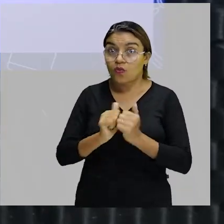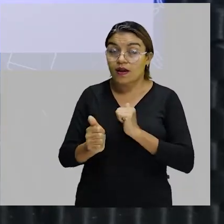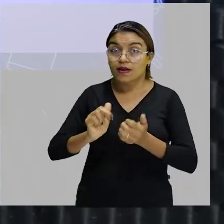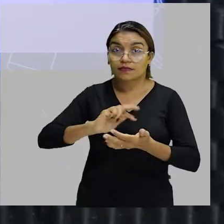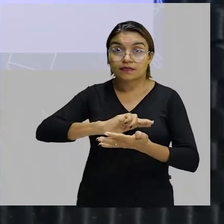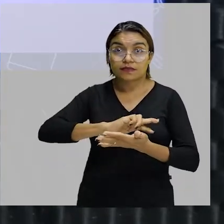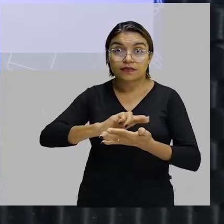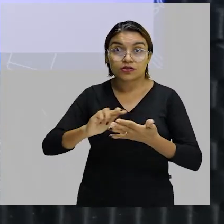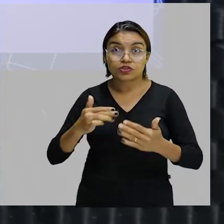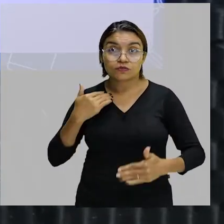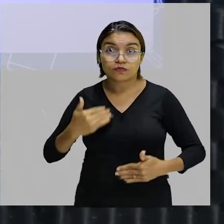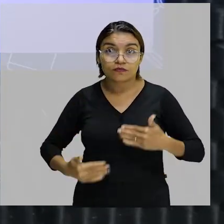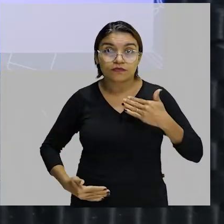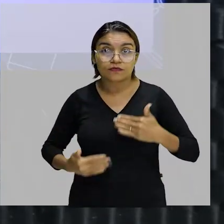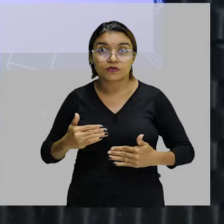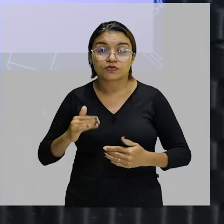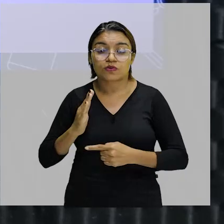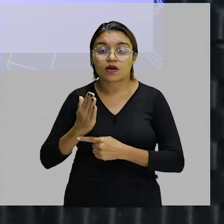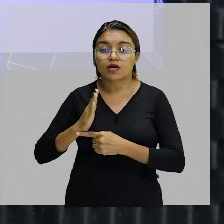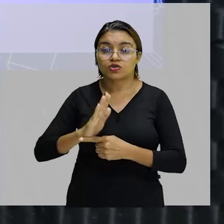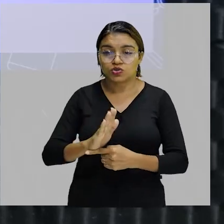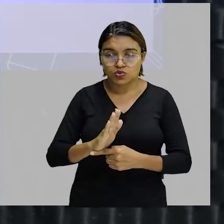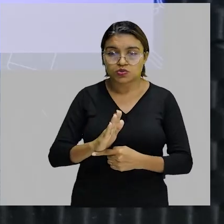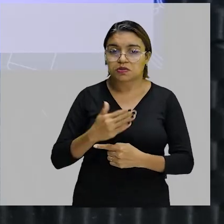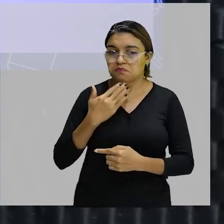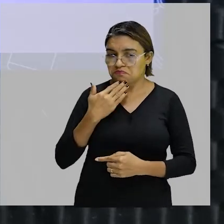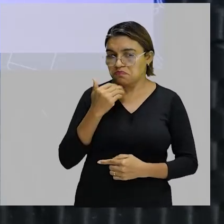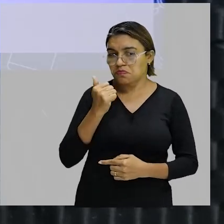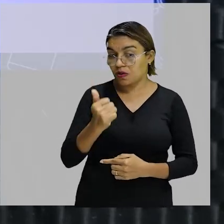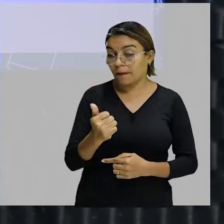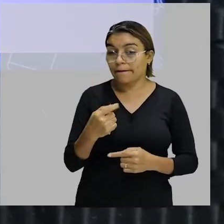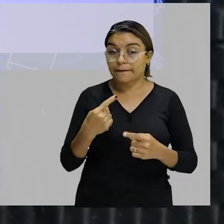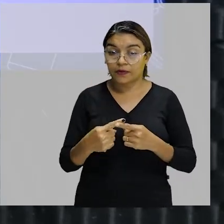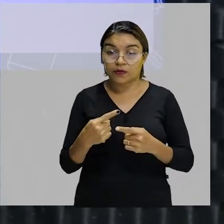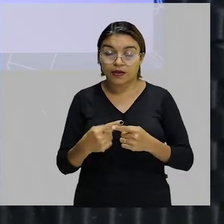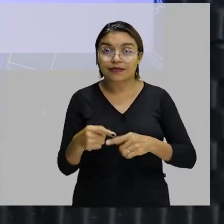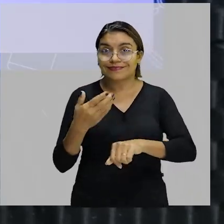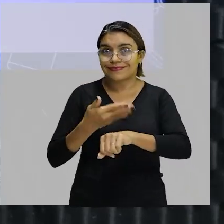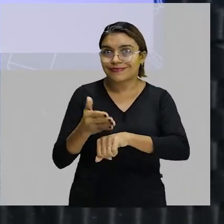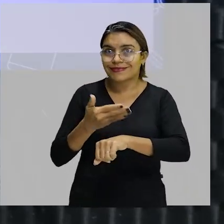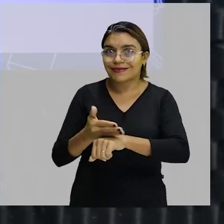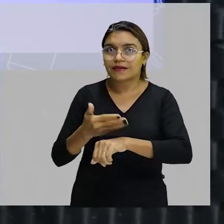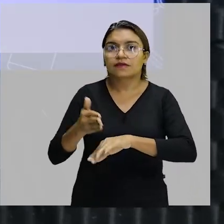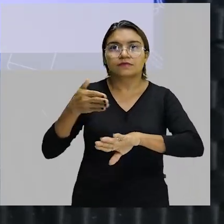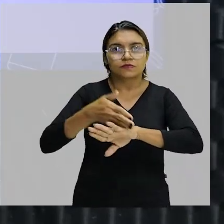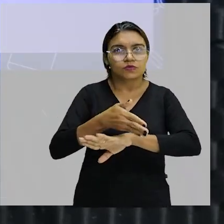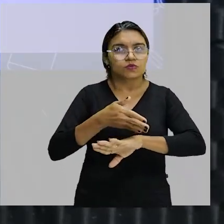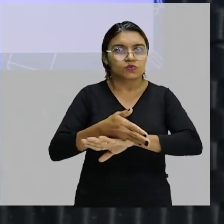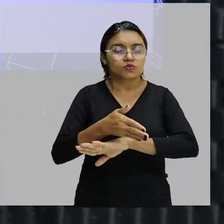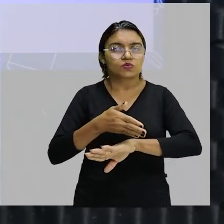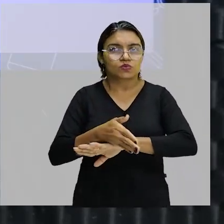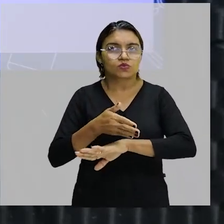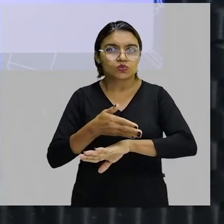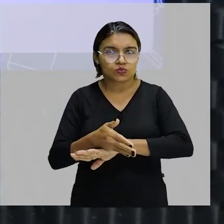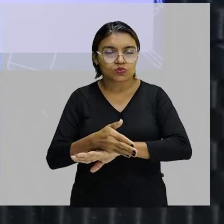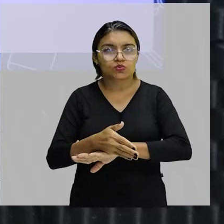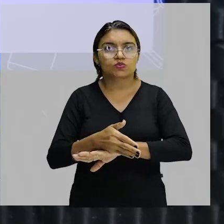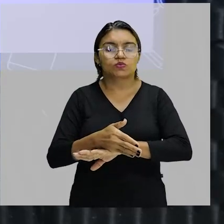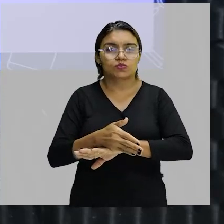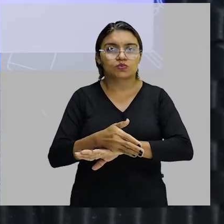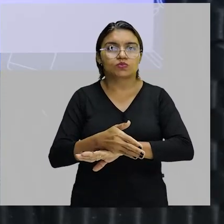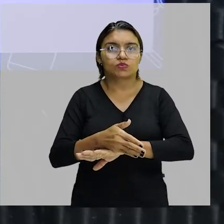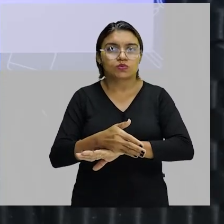de modo geral do indivíduo, pois através do treino e da participação em atividades